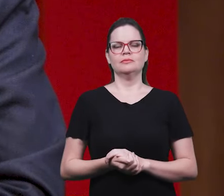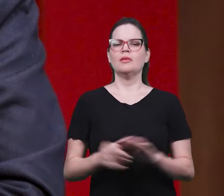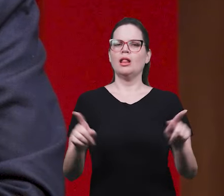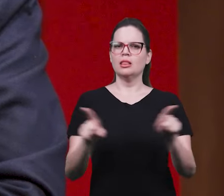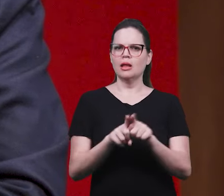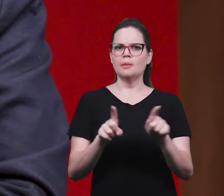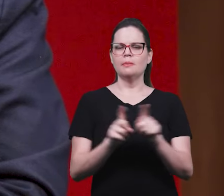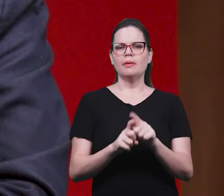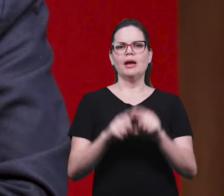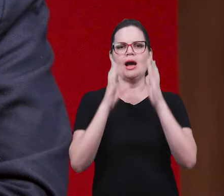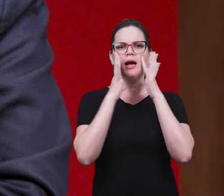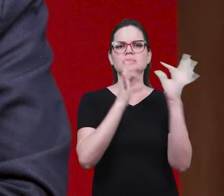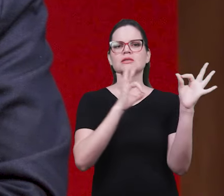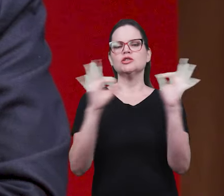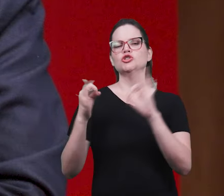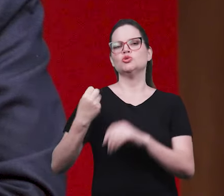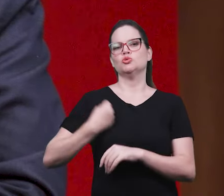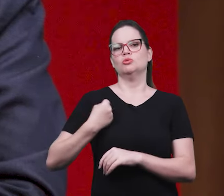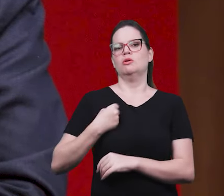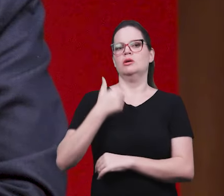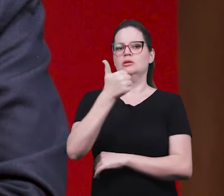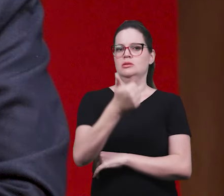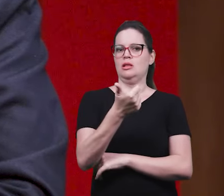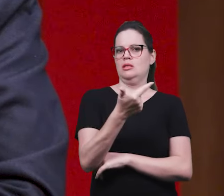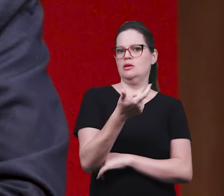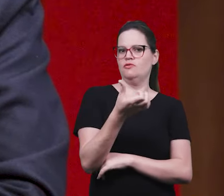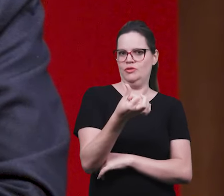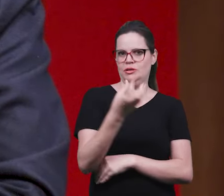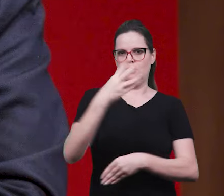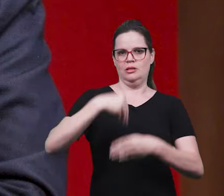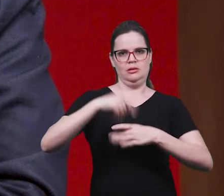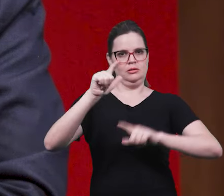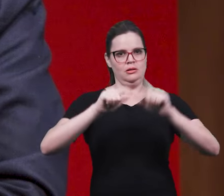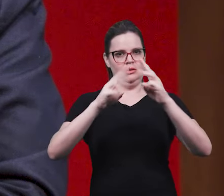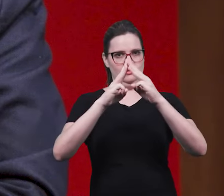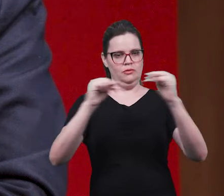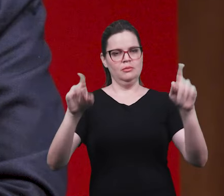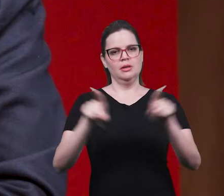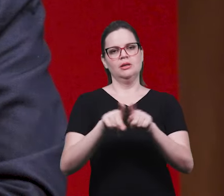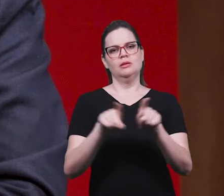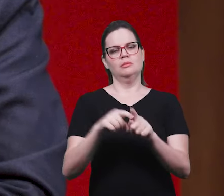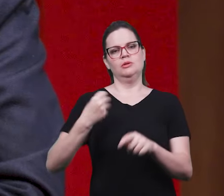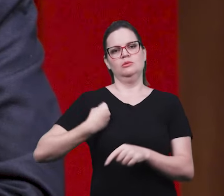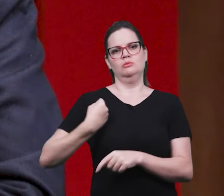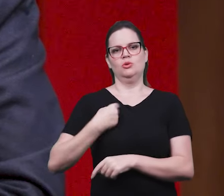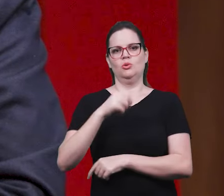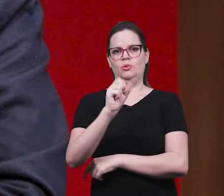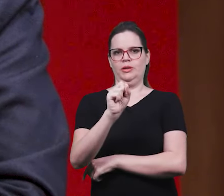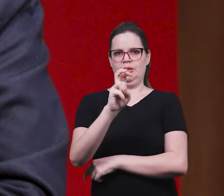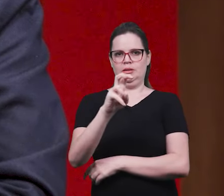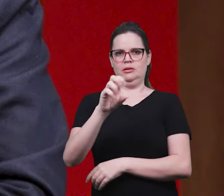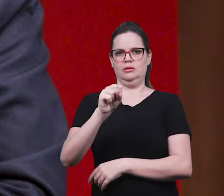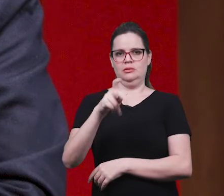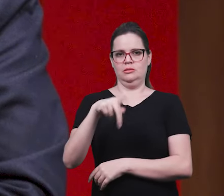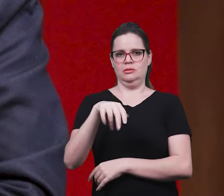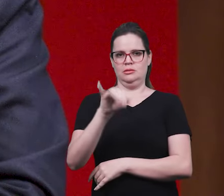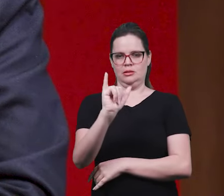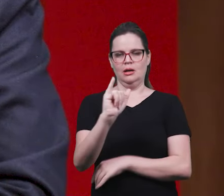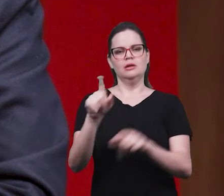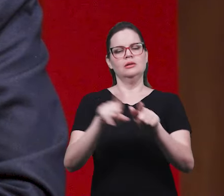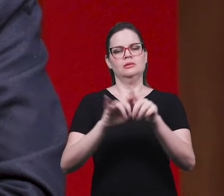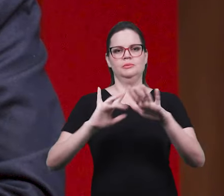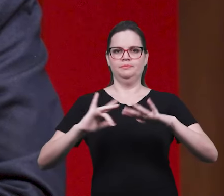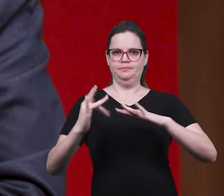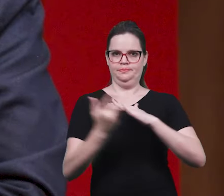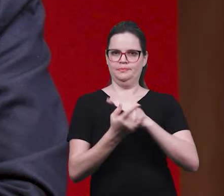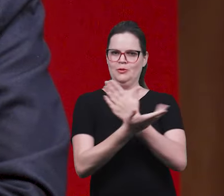também no canal 126 da Embratel, no canal 85 da Sky Livre e também nas nossas mídias